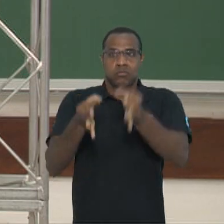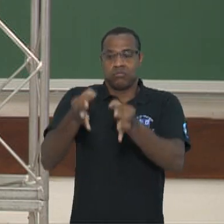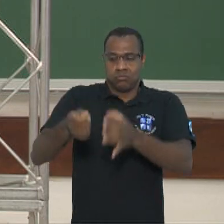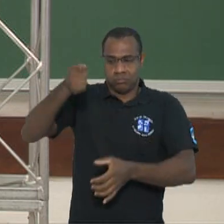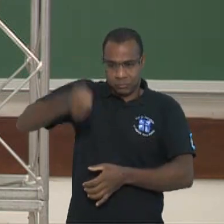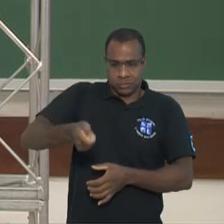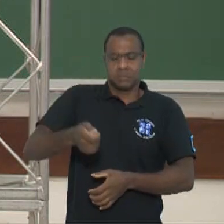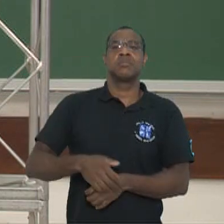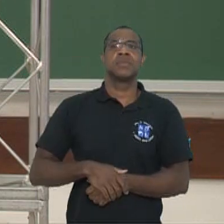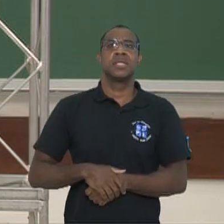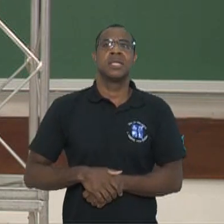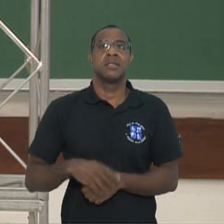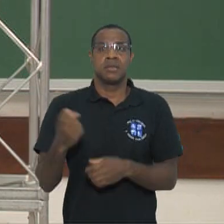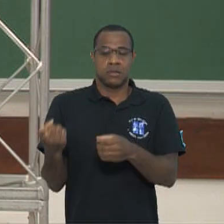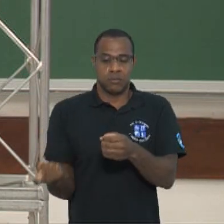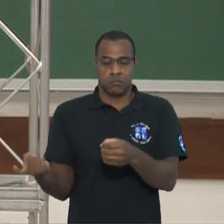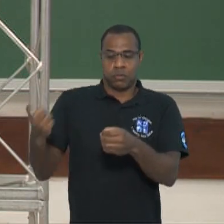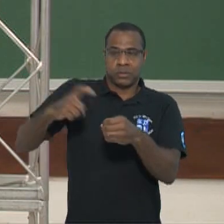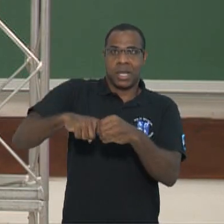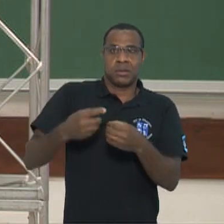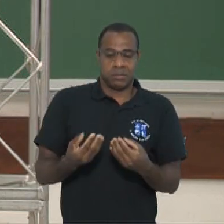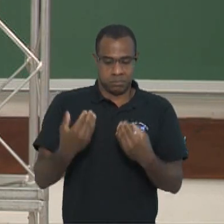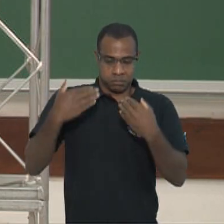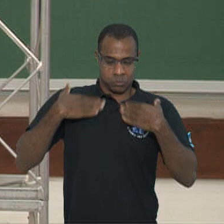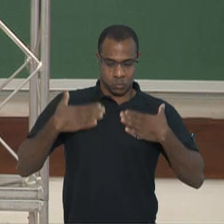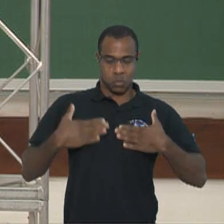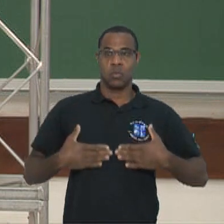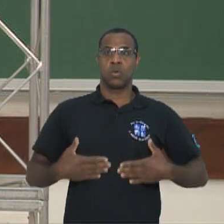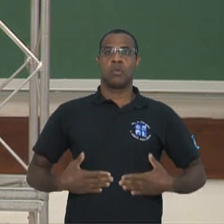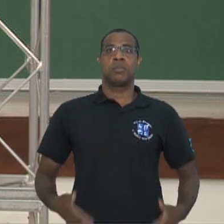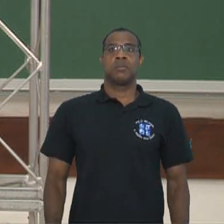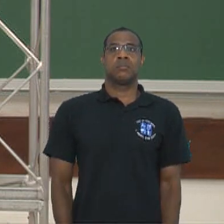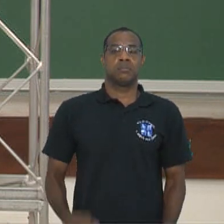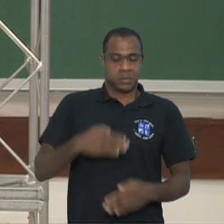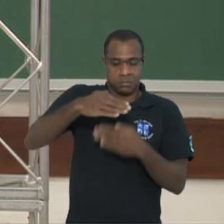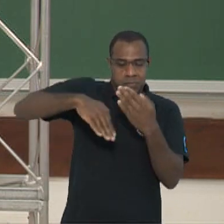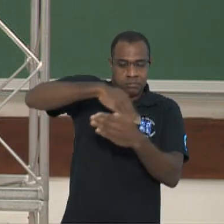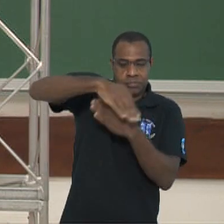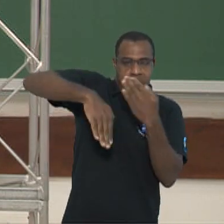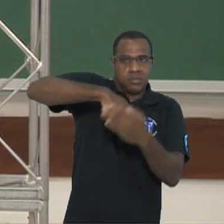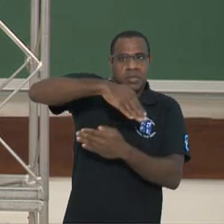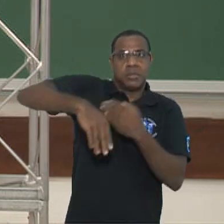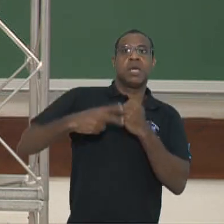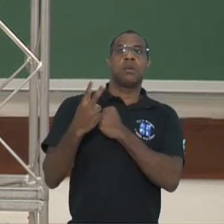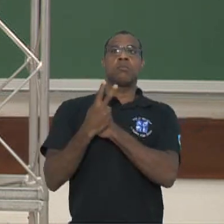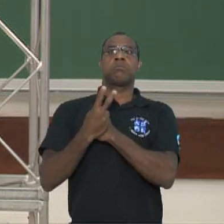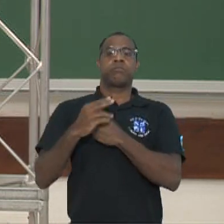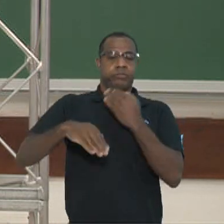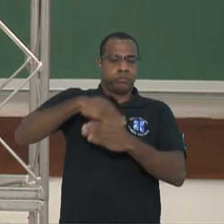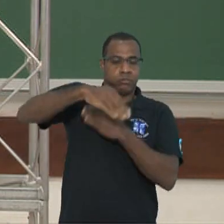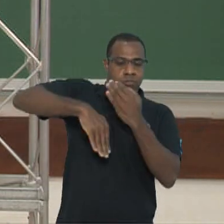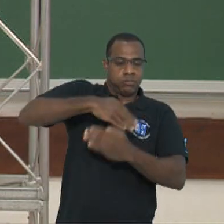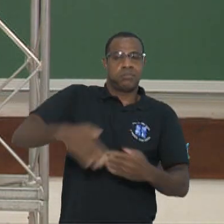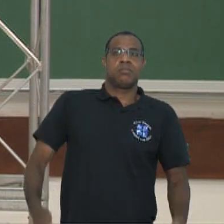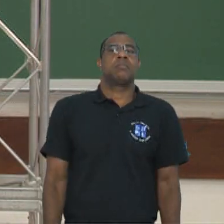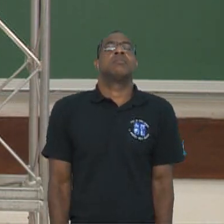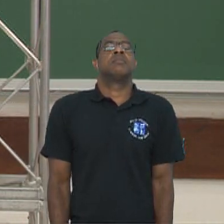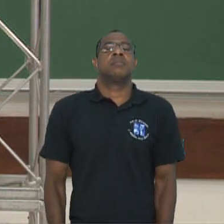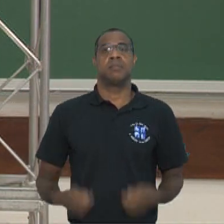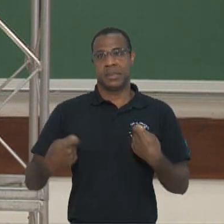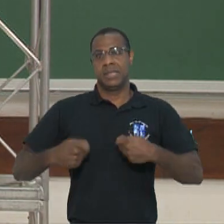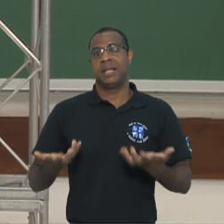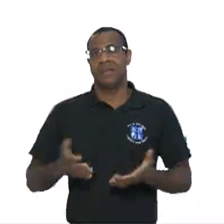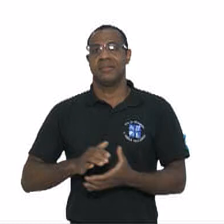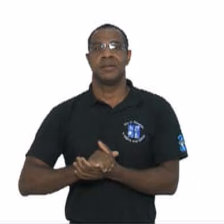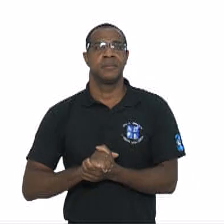então retornado para o corpo. E por isso que o corpo tinha que ser, então, de uma maneira conservada. Está aqui uma imagem